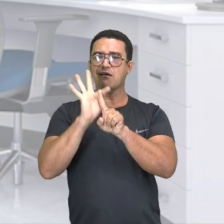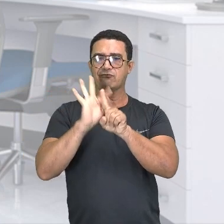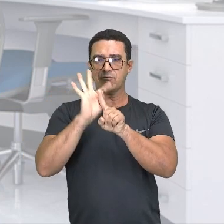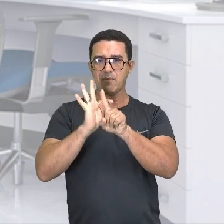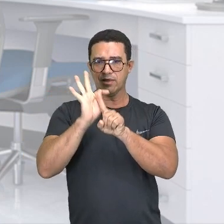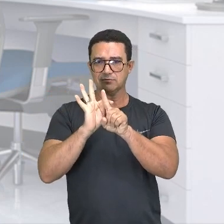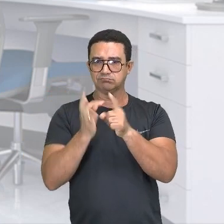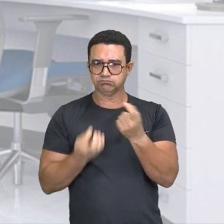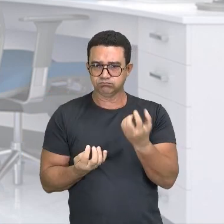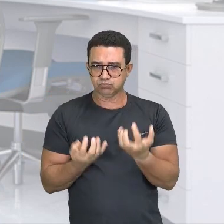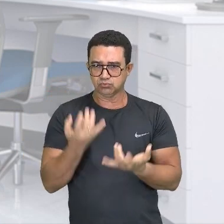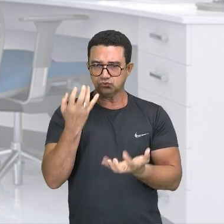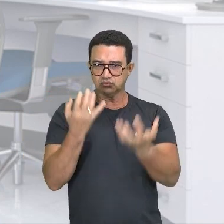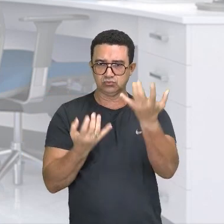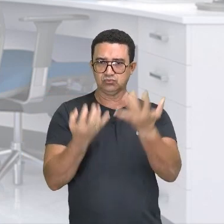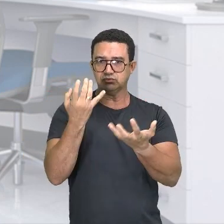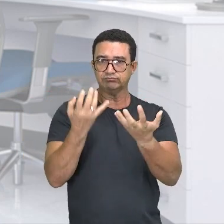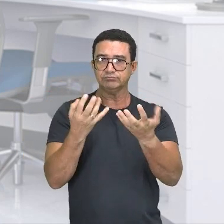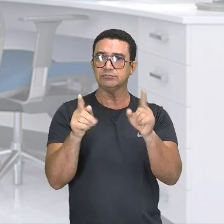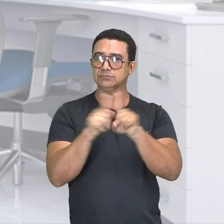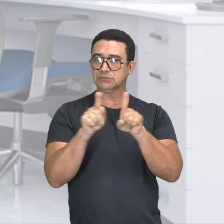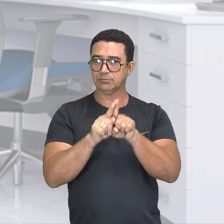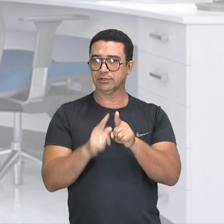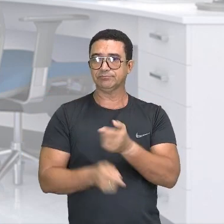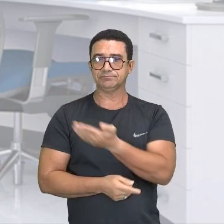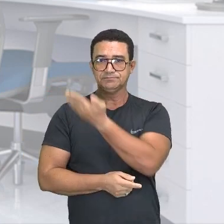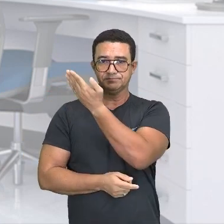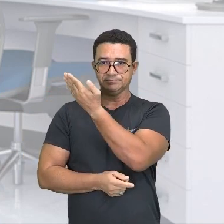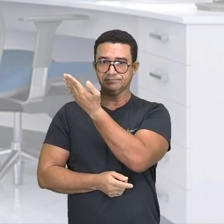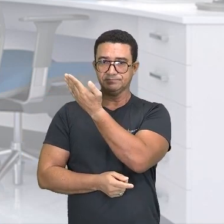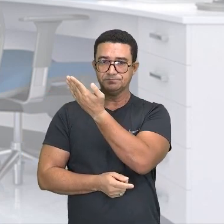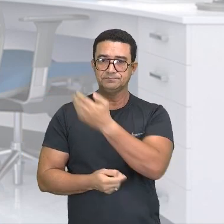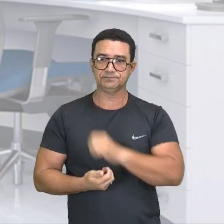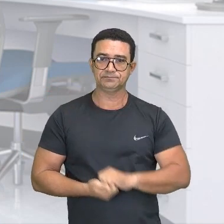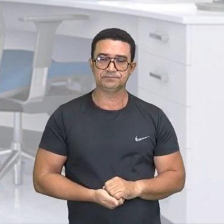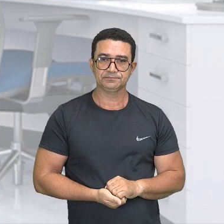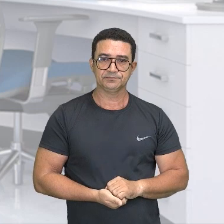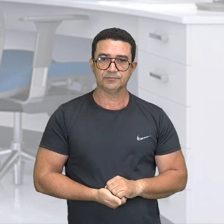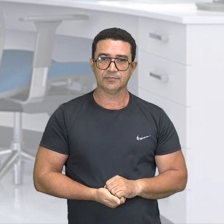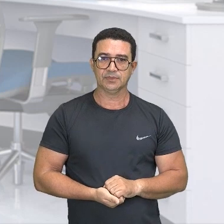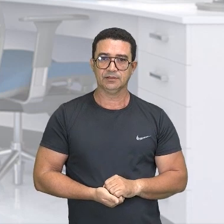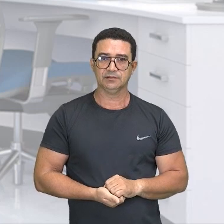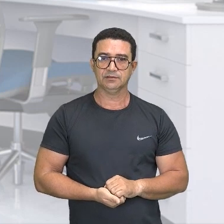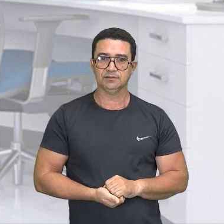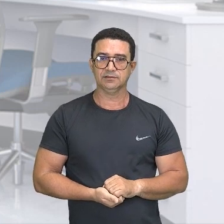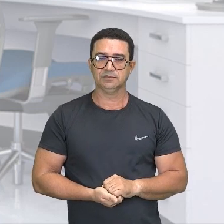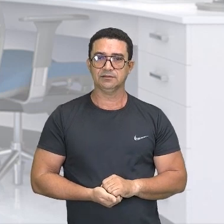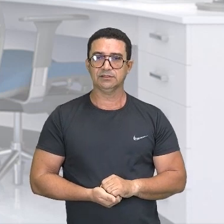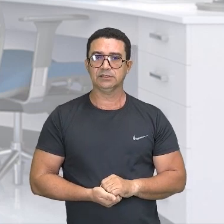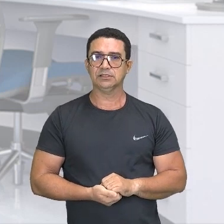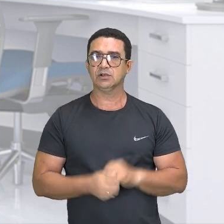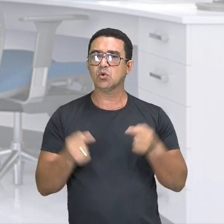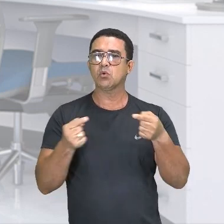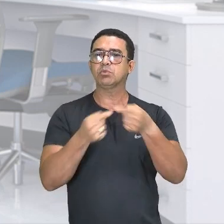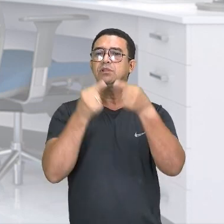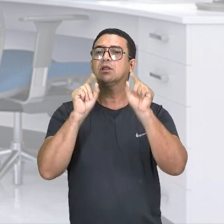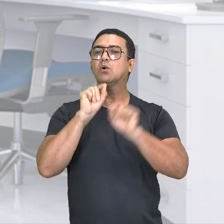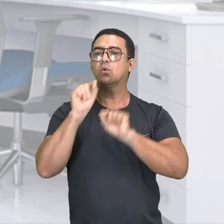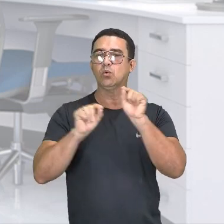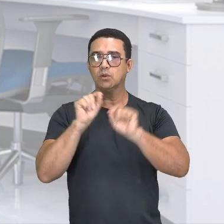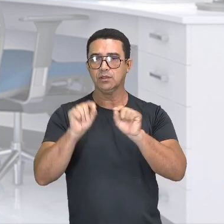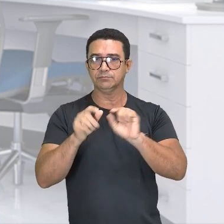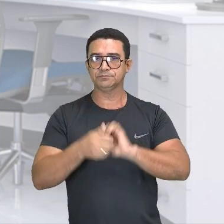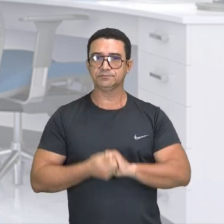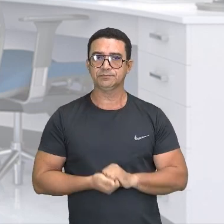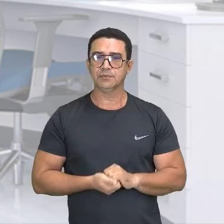estufa. Além dele, tem o monóxido de carbono, que ele está relacionado